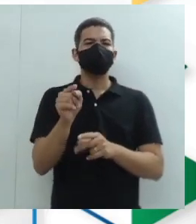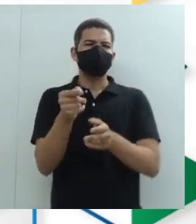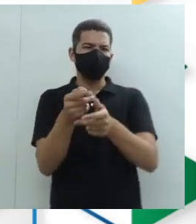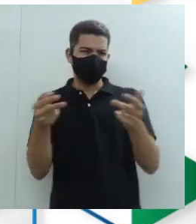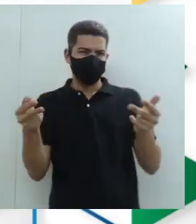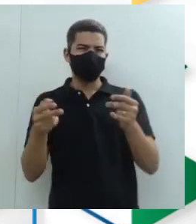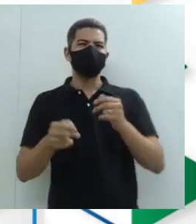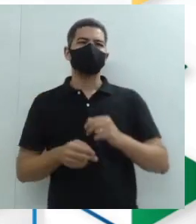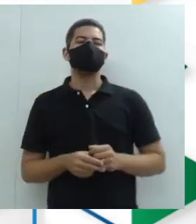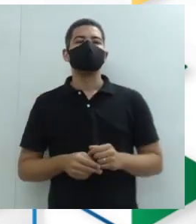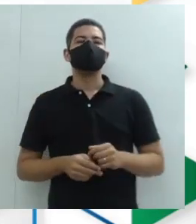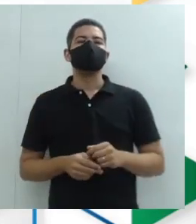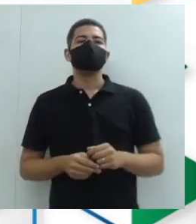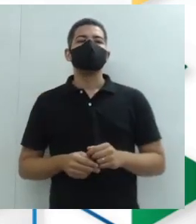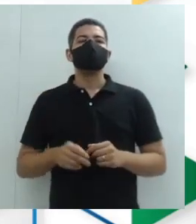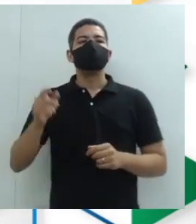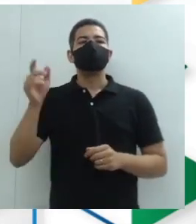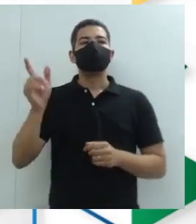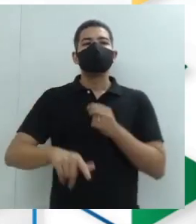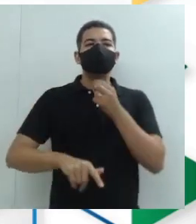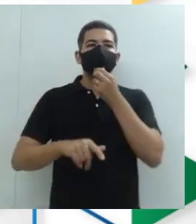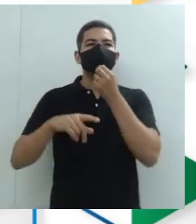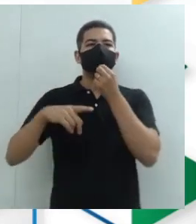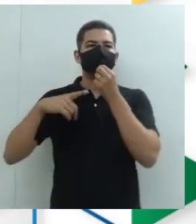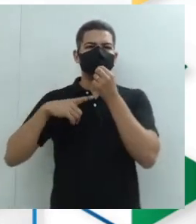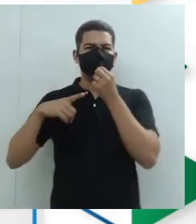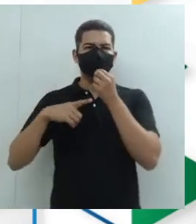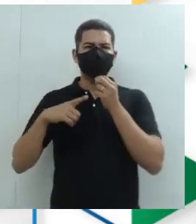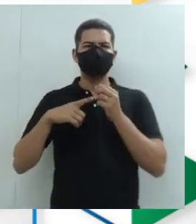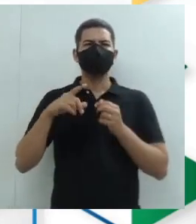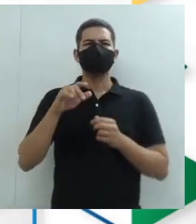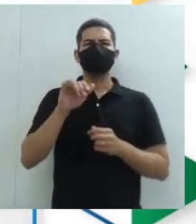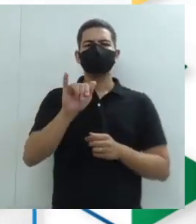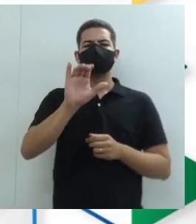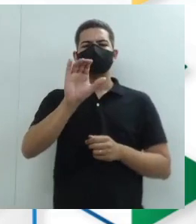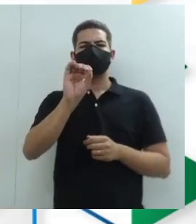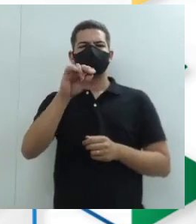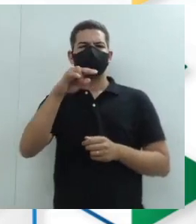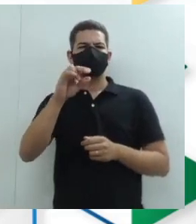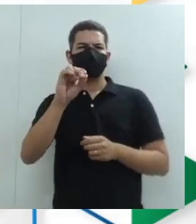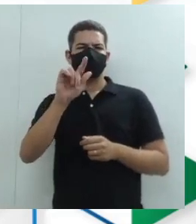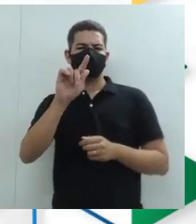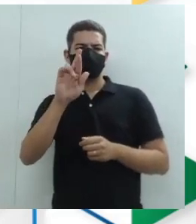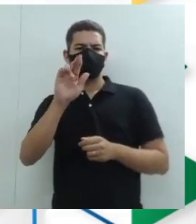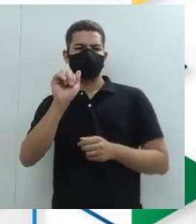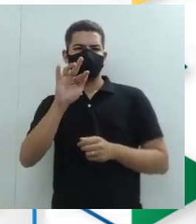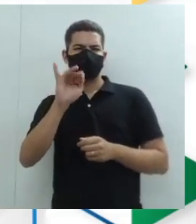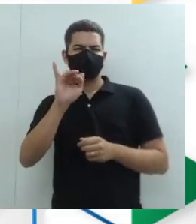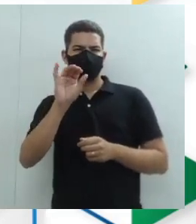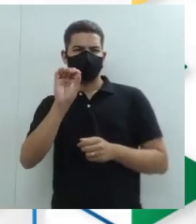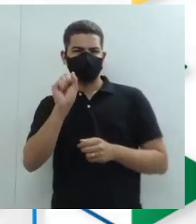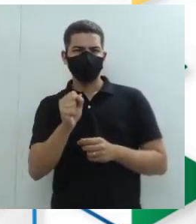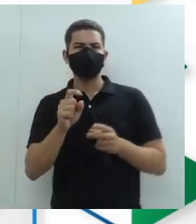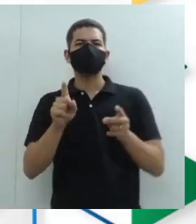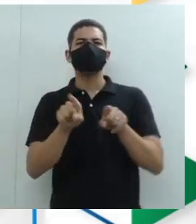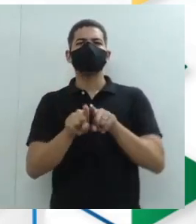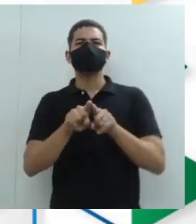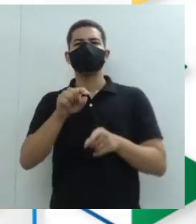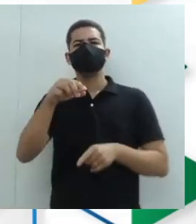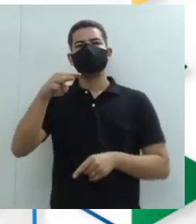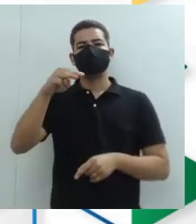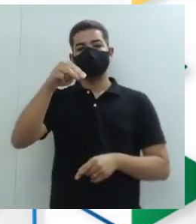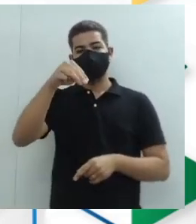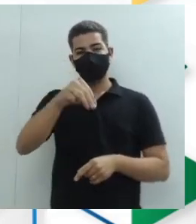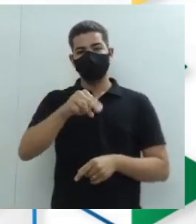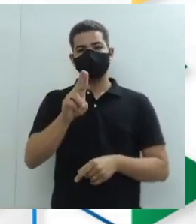presente nesses textos. E vamos também trabalhar os recursos iconográficos e multimodais,